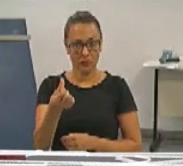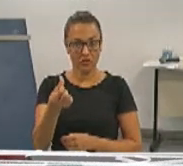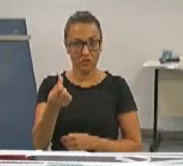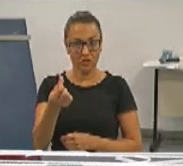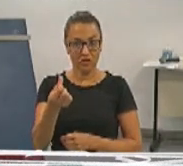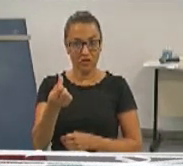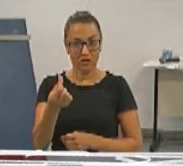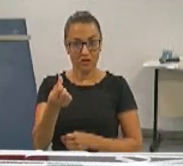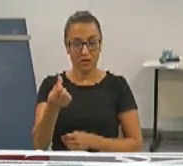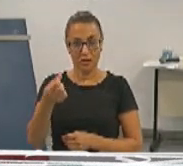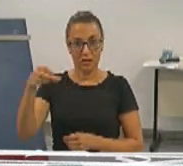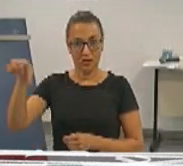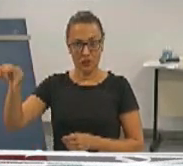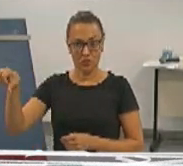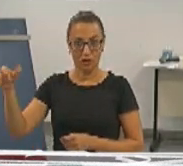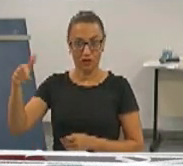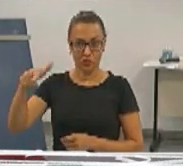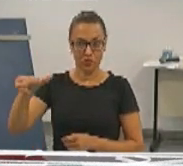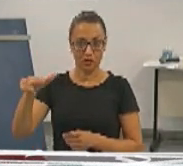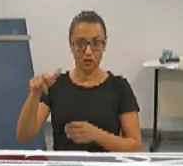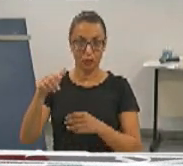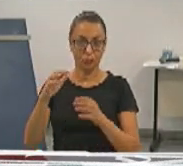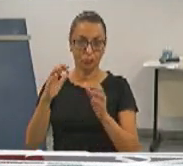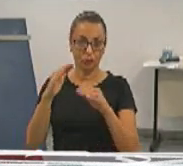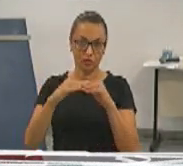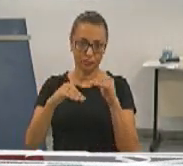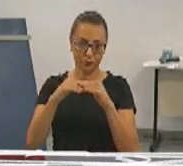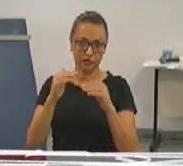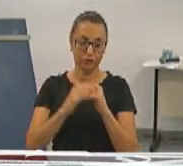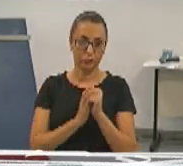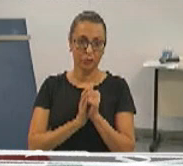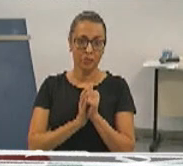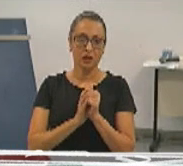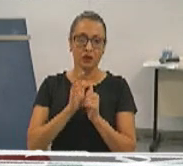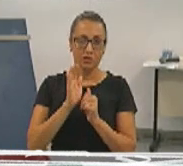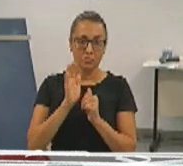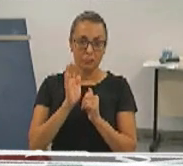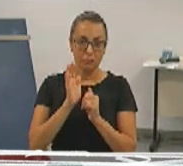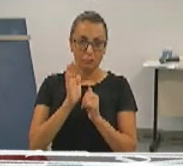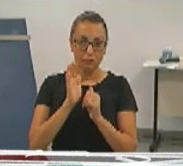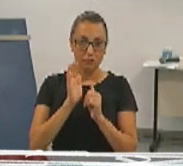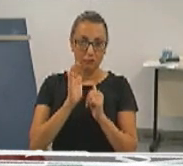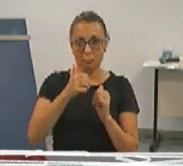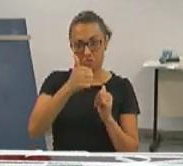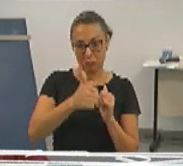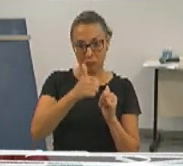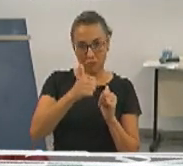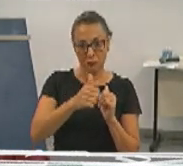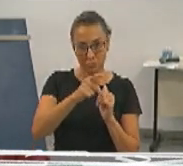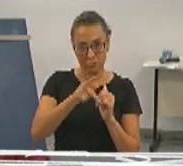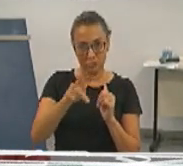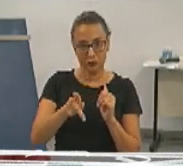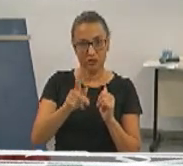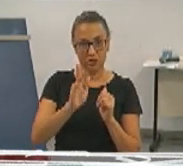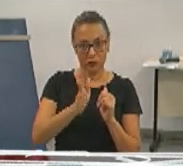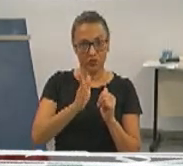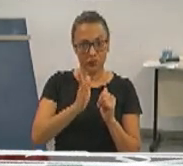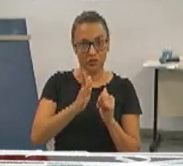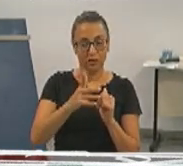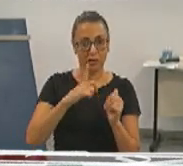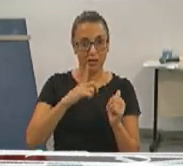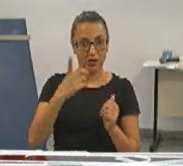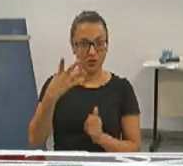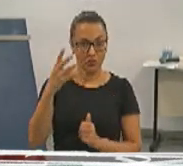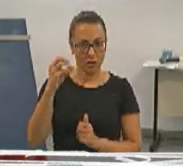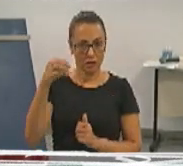6 e 9 das outras duas categorias. Então, mesmo esgotando primeira categoria, a gente vai insistir dentro do prazo de 40 minutos que a